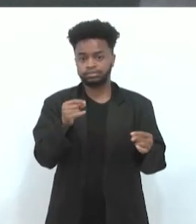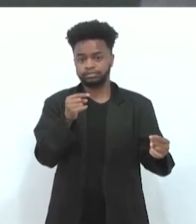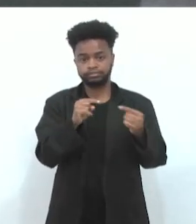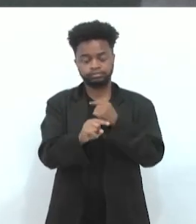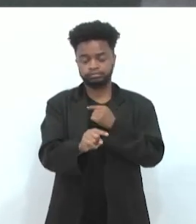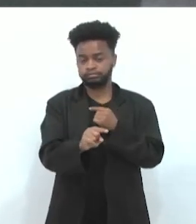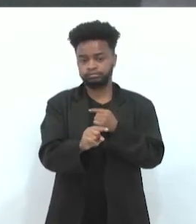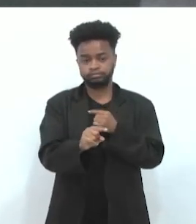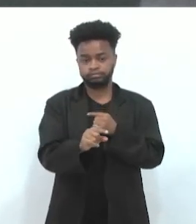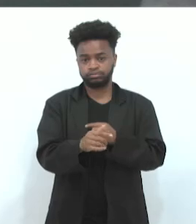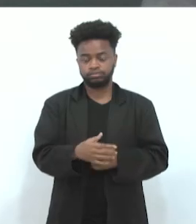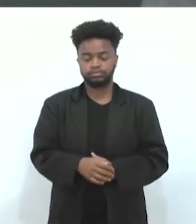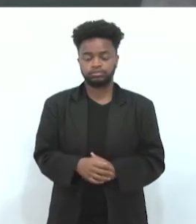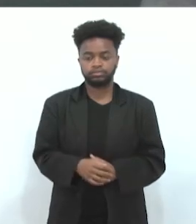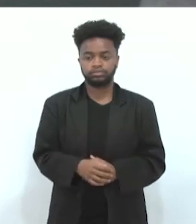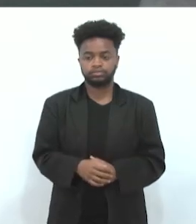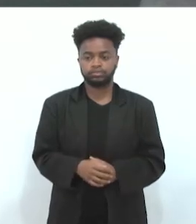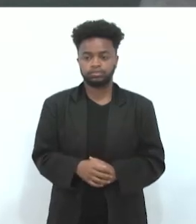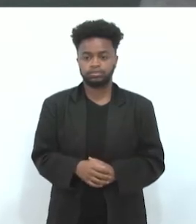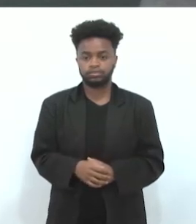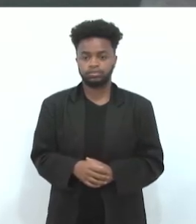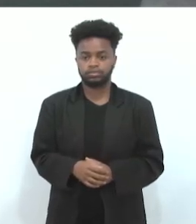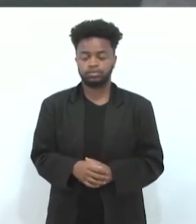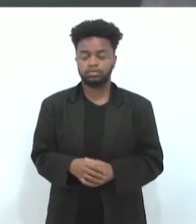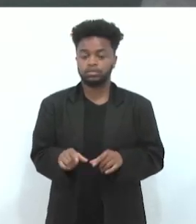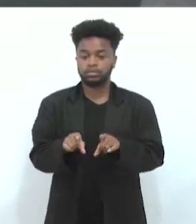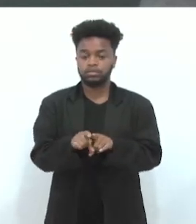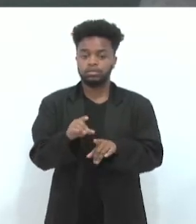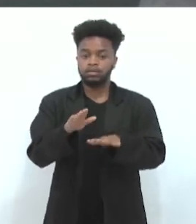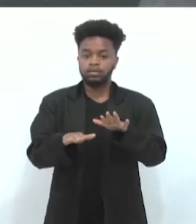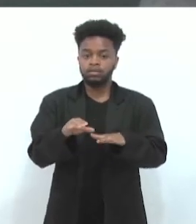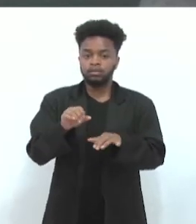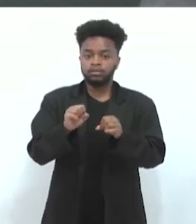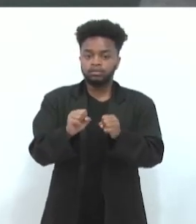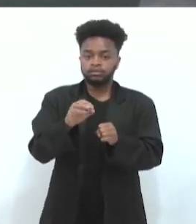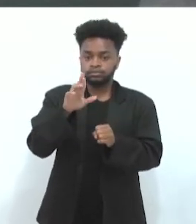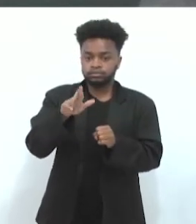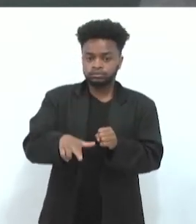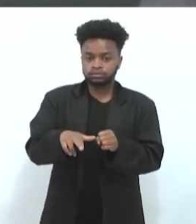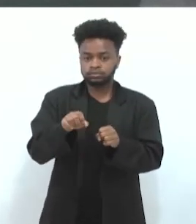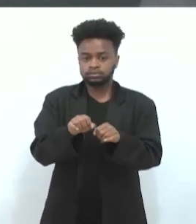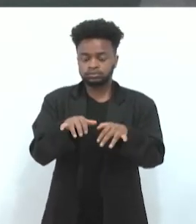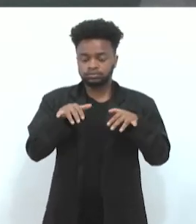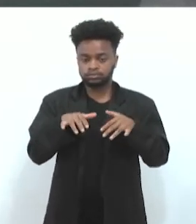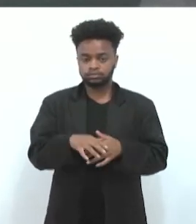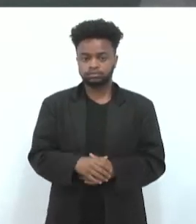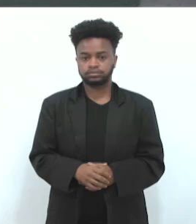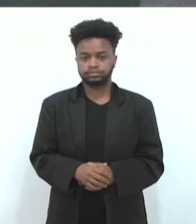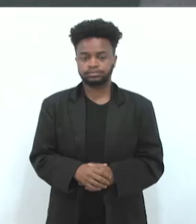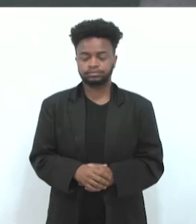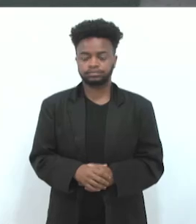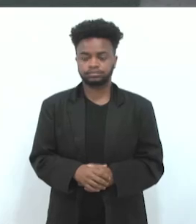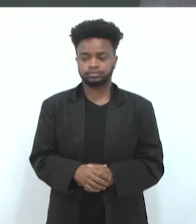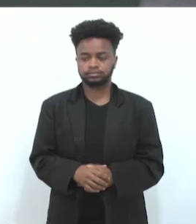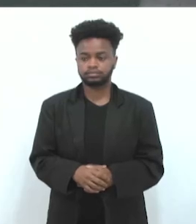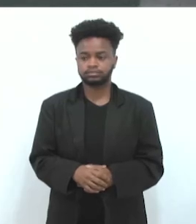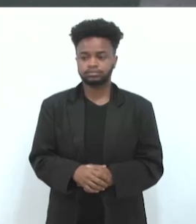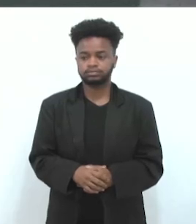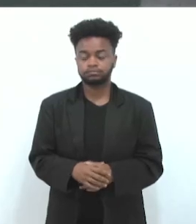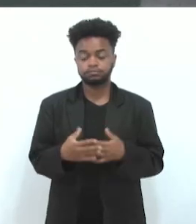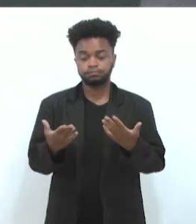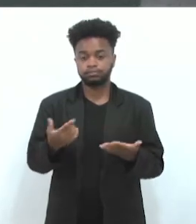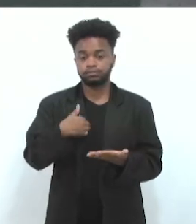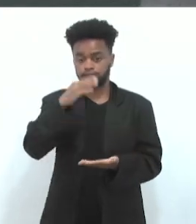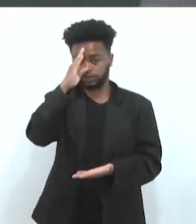emenda de outra comissão. Possível rejeição desta pelo plenário. Né? Eu acho